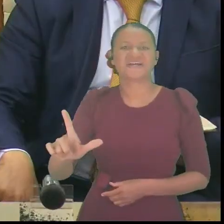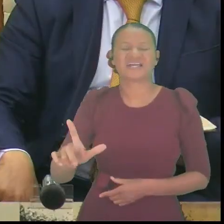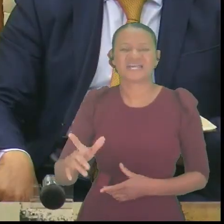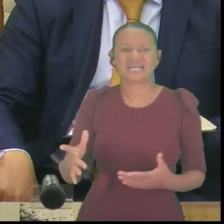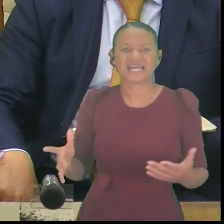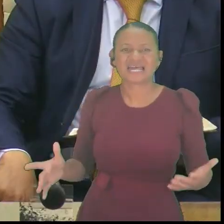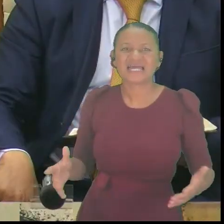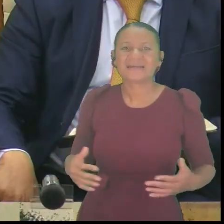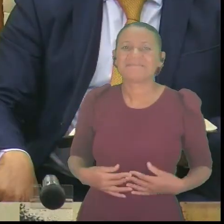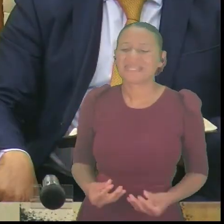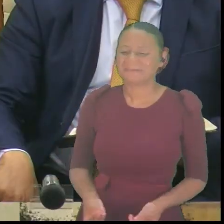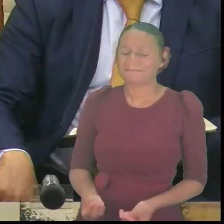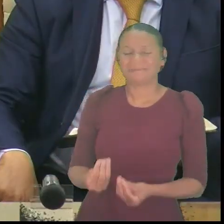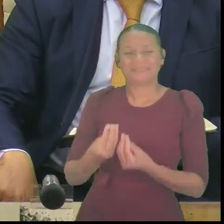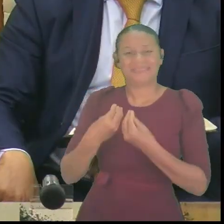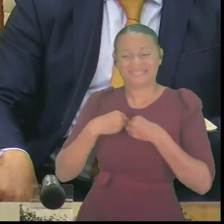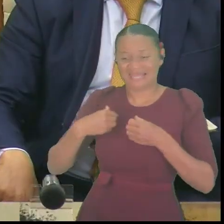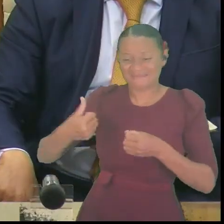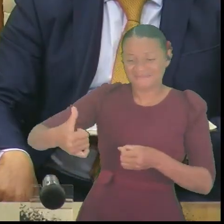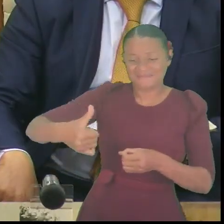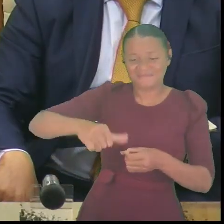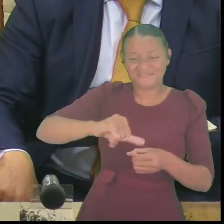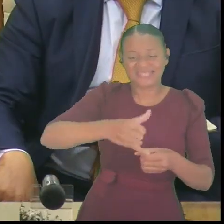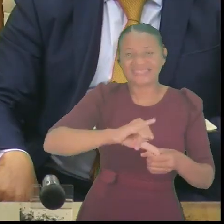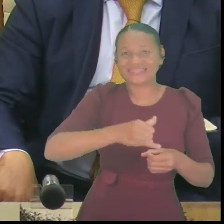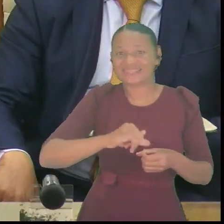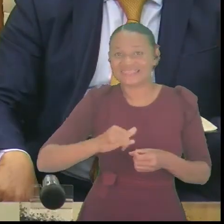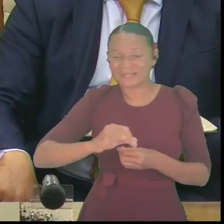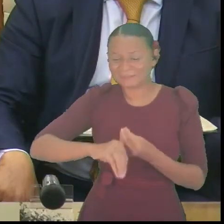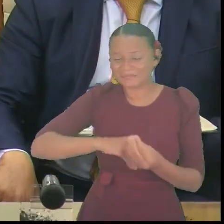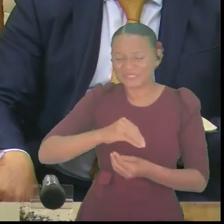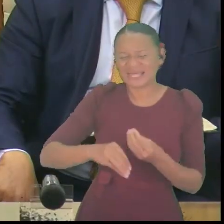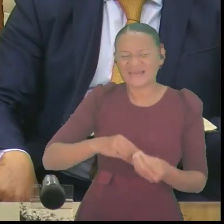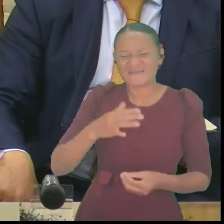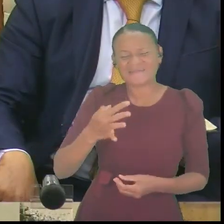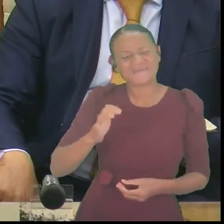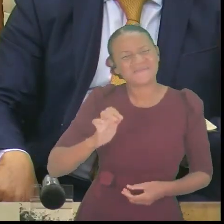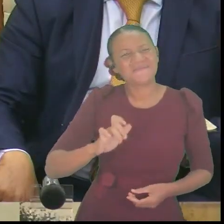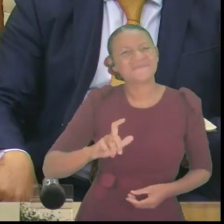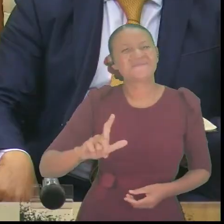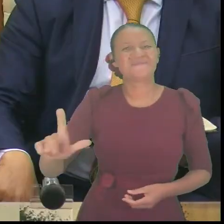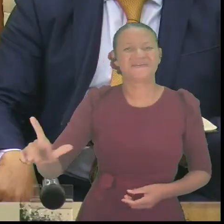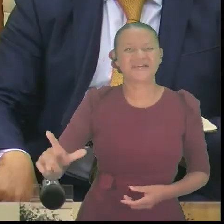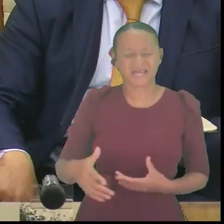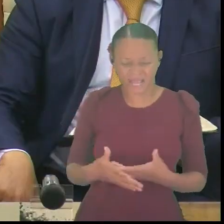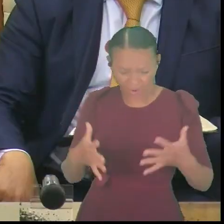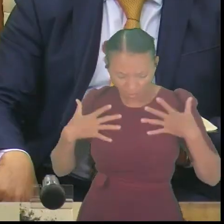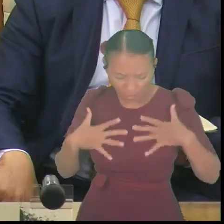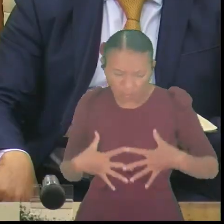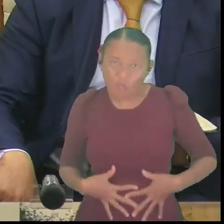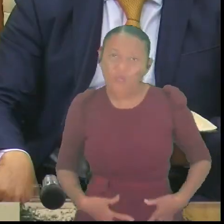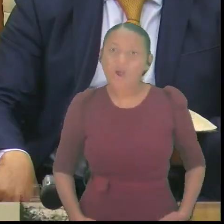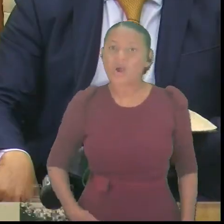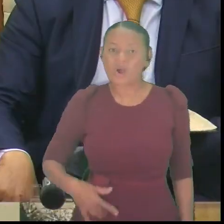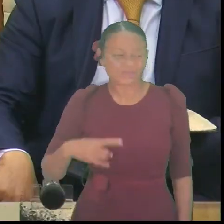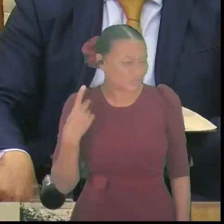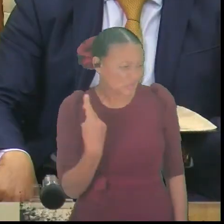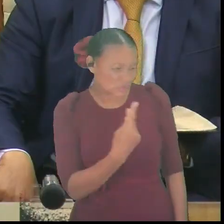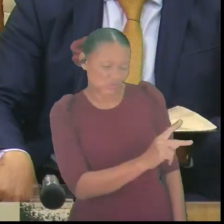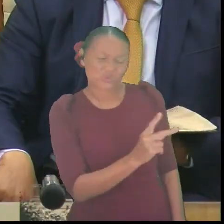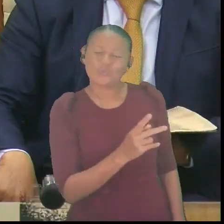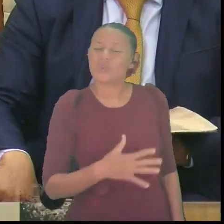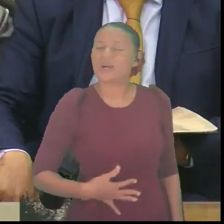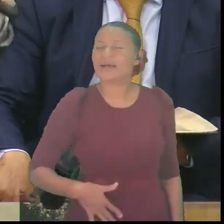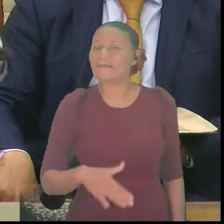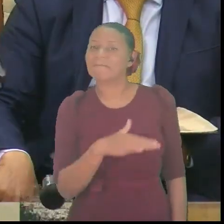me deram vinagre misturado com fel. A Bíblia diz que ele falou sobre a roupa. Então, ou seja, sua morte é